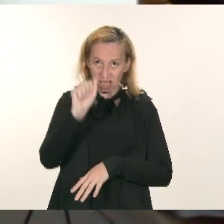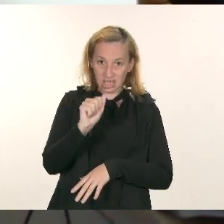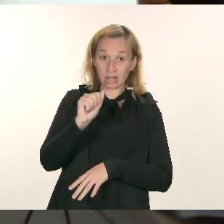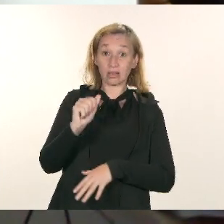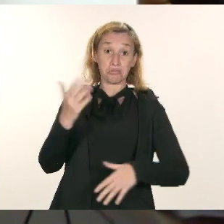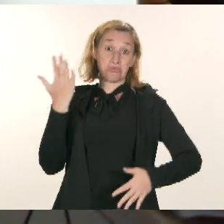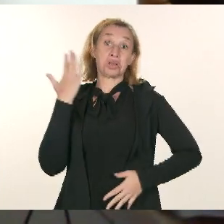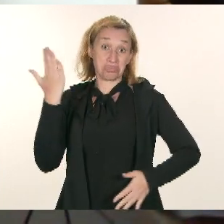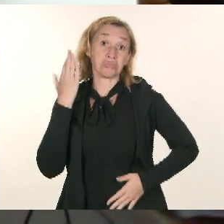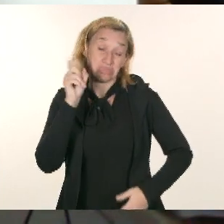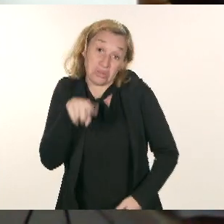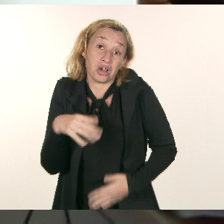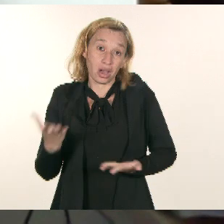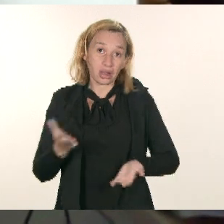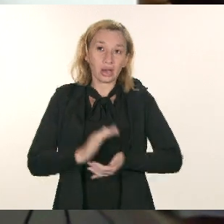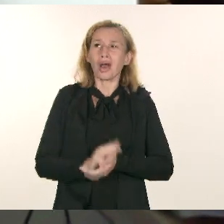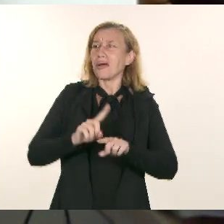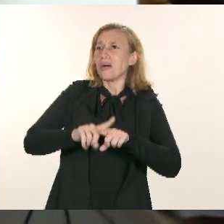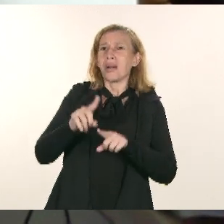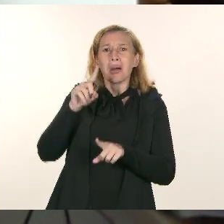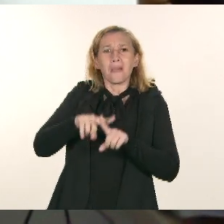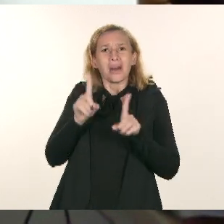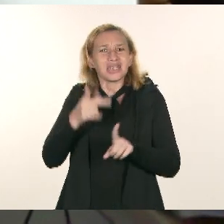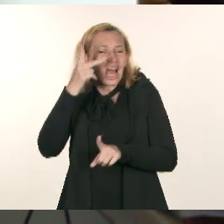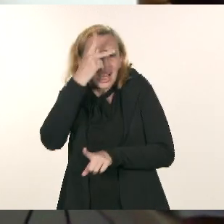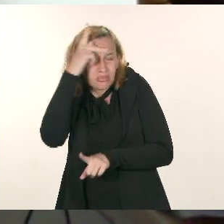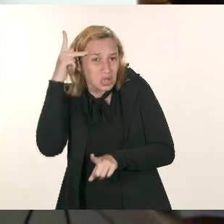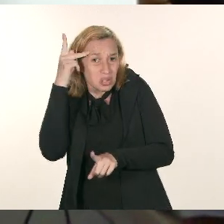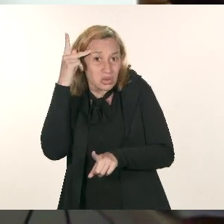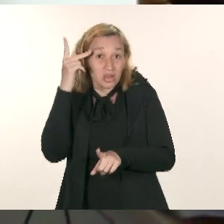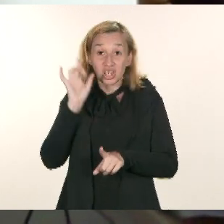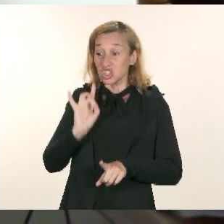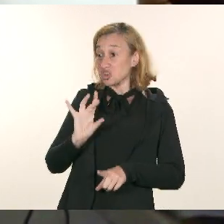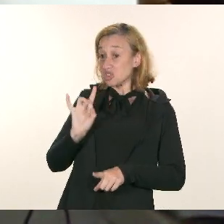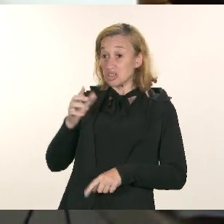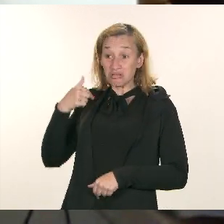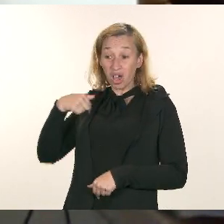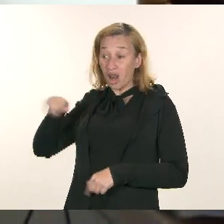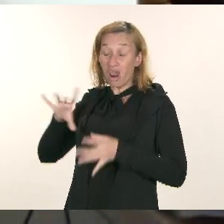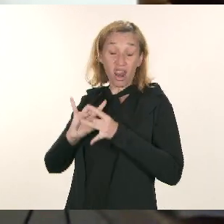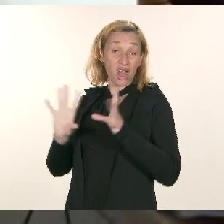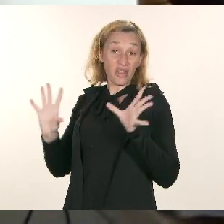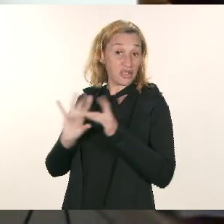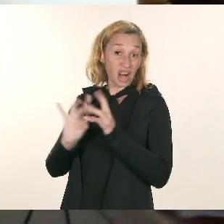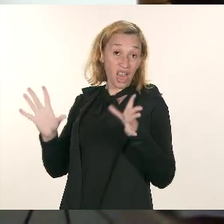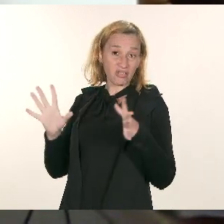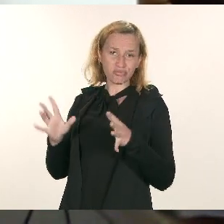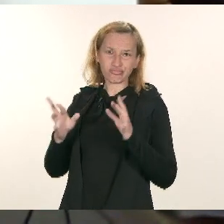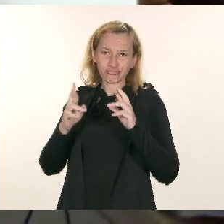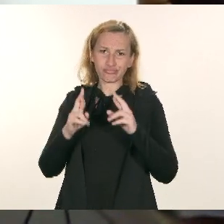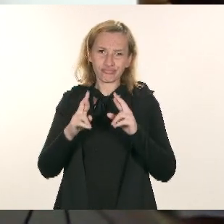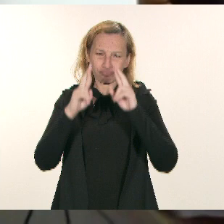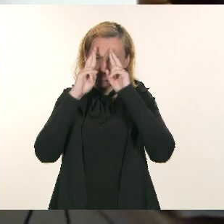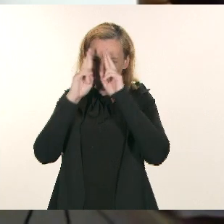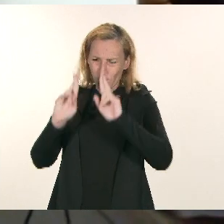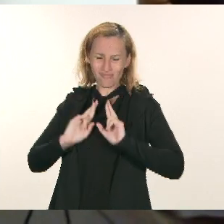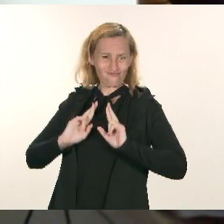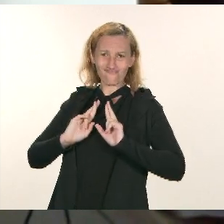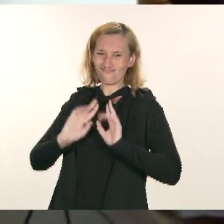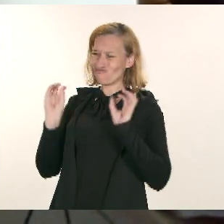crime, mas as pessoas vão lá com as suas próprias pernas, não respeitando a si